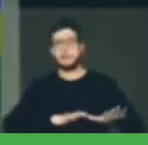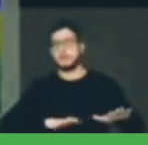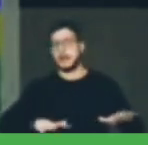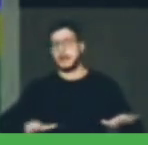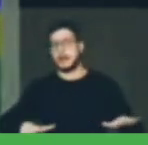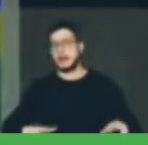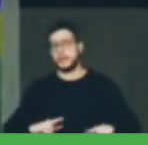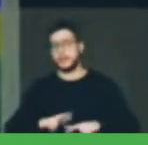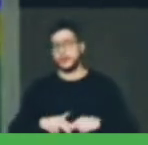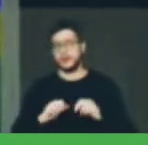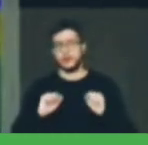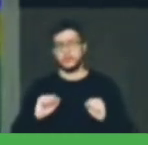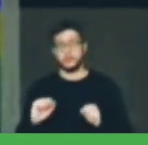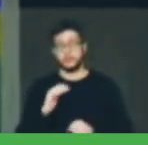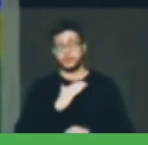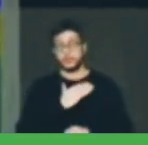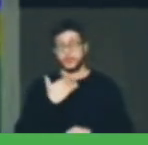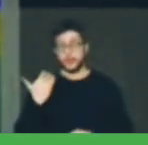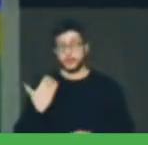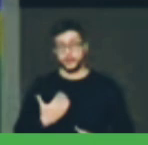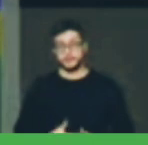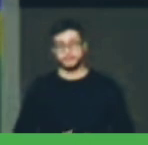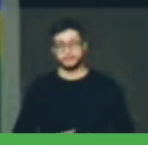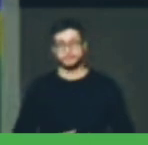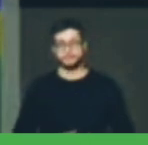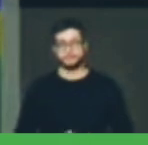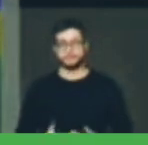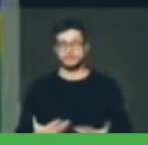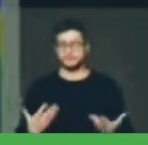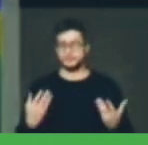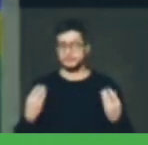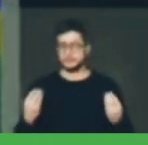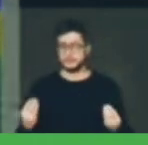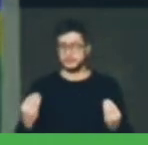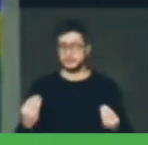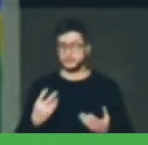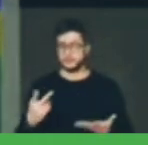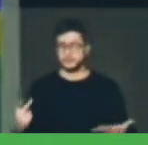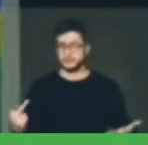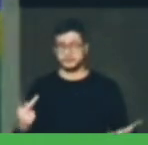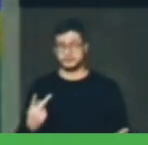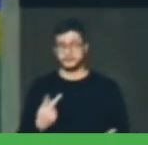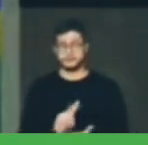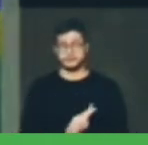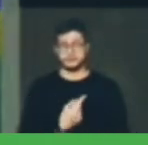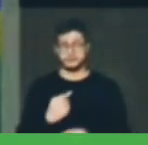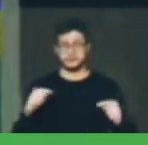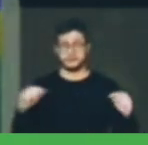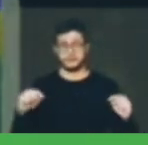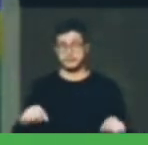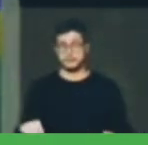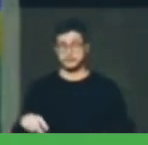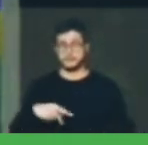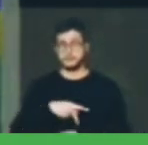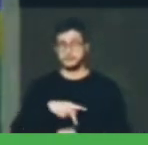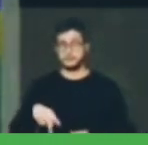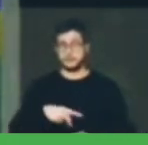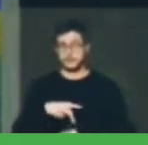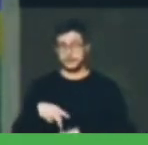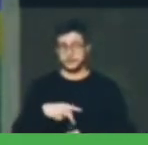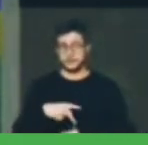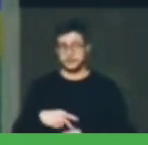morrer de Covid. Que desastre fizeram para esse país? Os mesmos